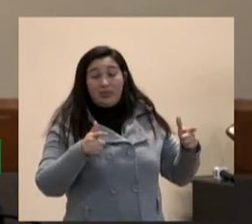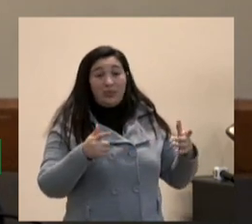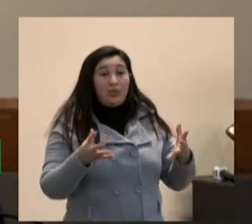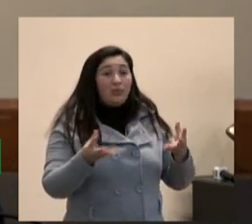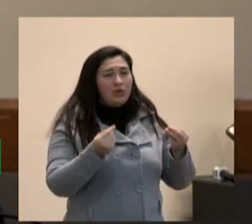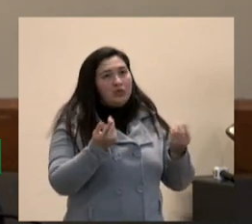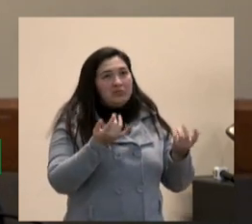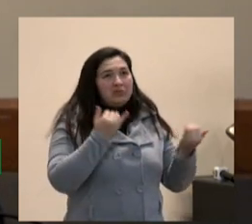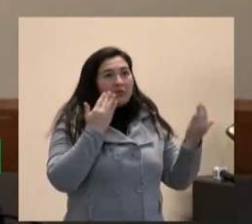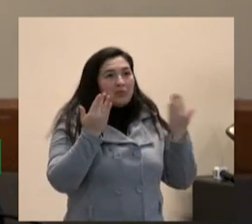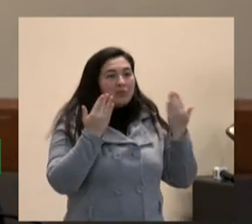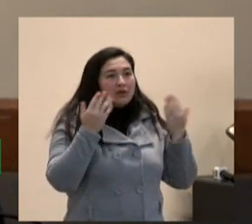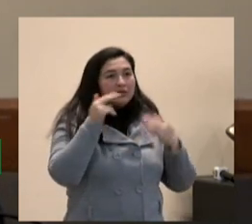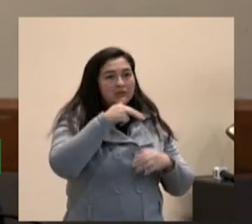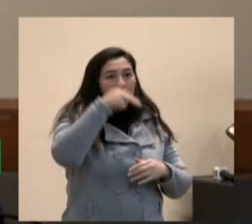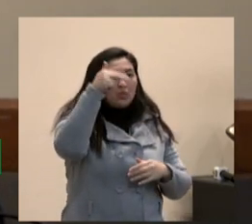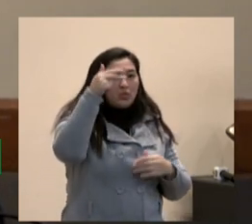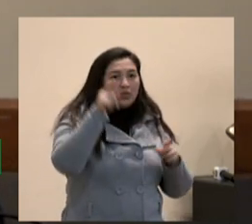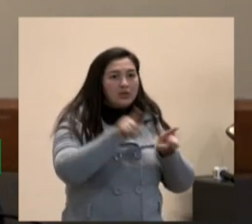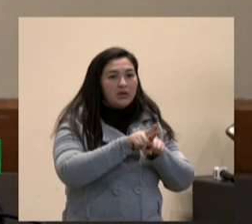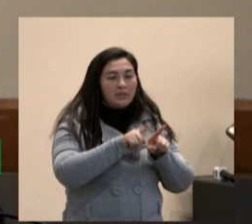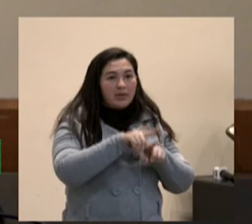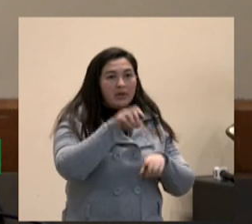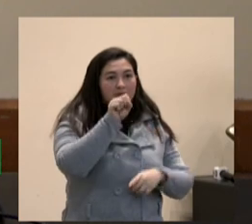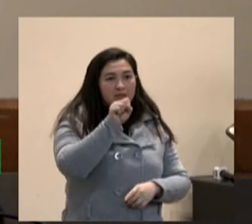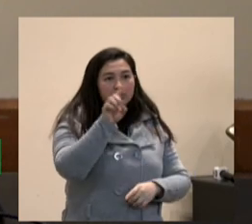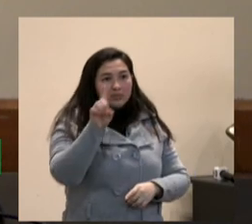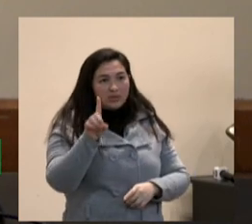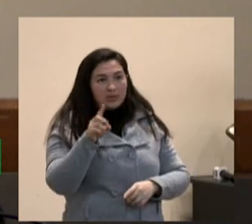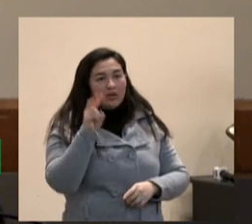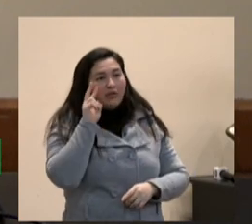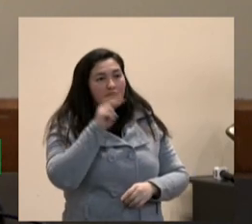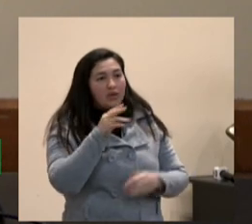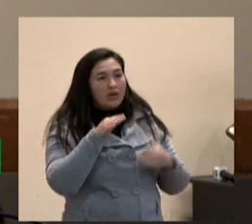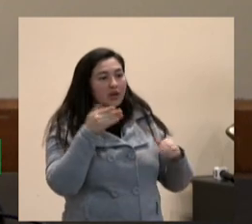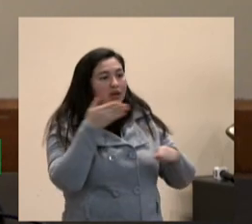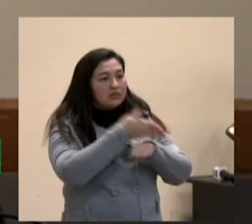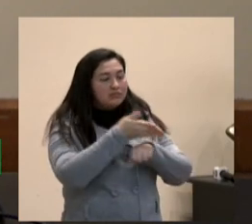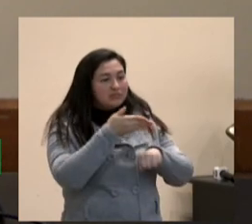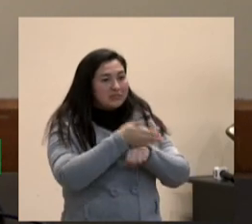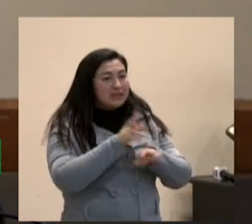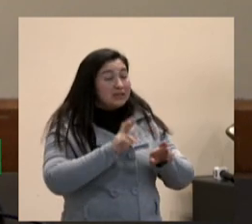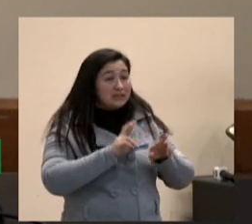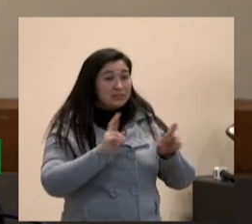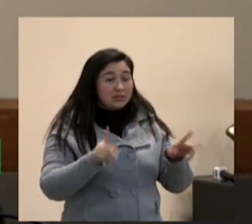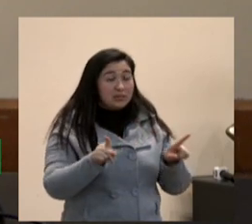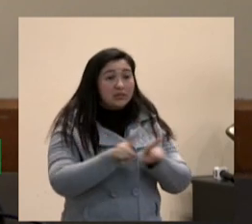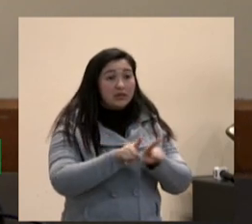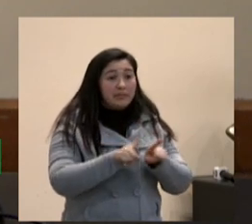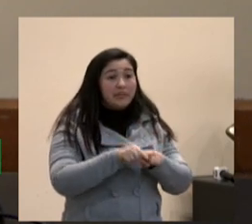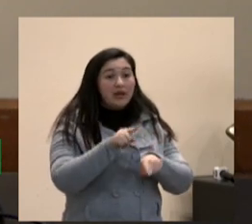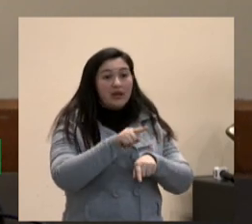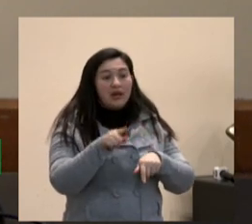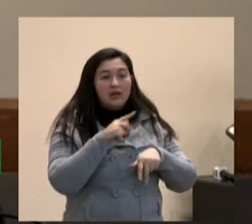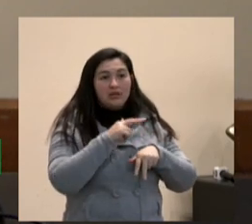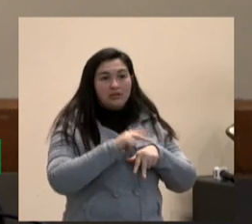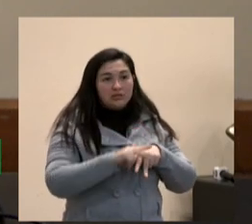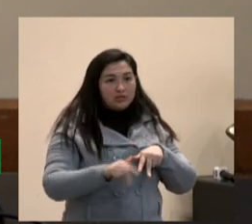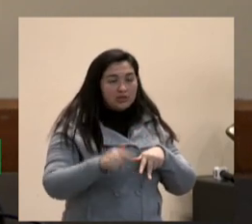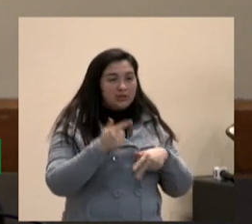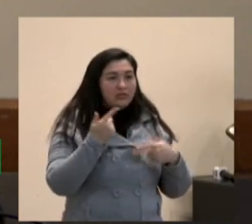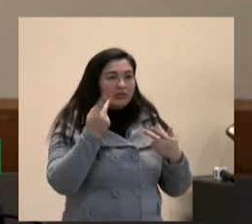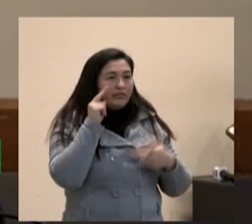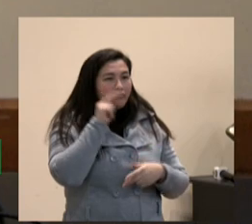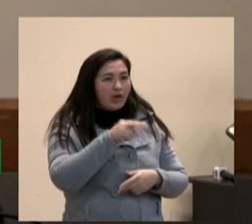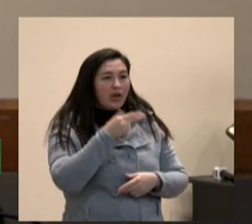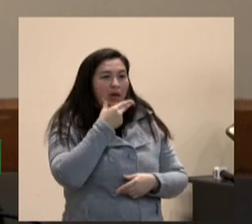Norte, por exemplo, né, o acesso é muito diferenciado. As questões de gênero não são questões tão marcadas, meninos e meninas